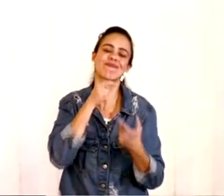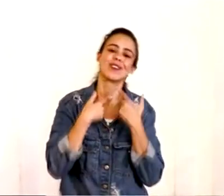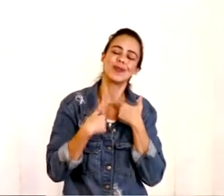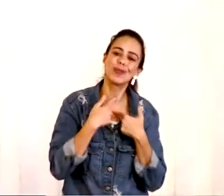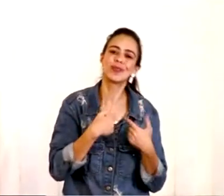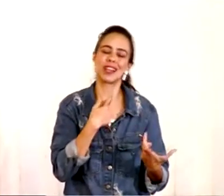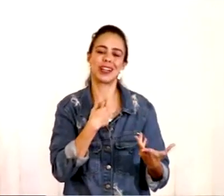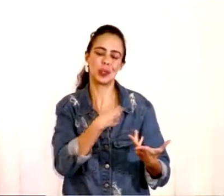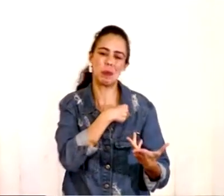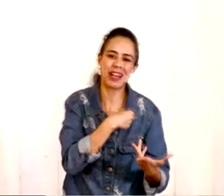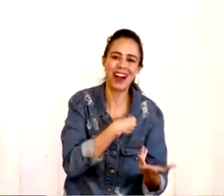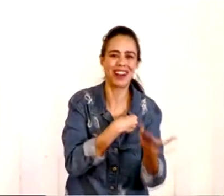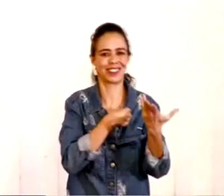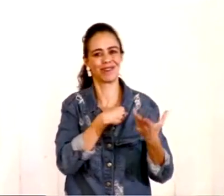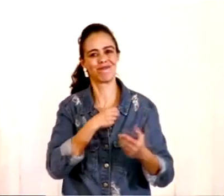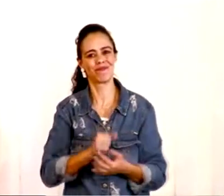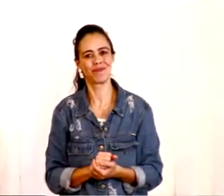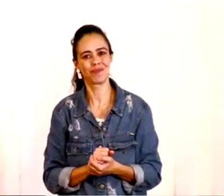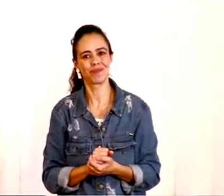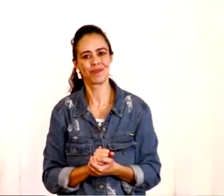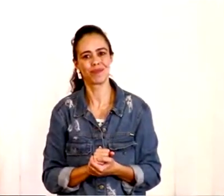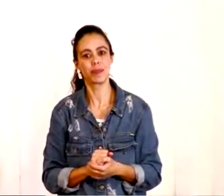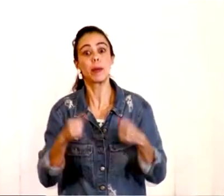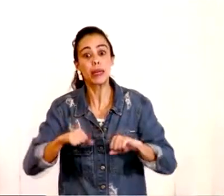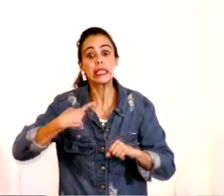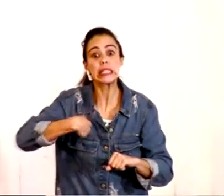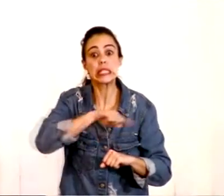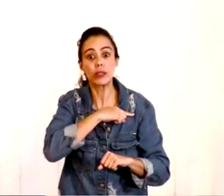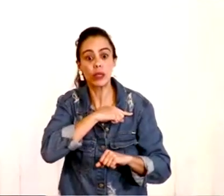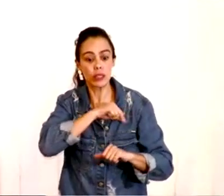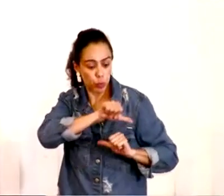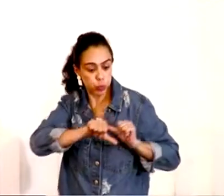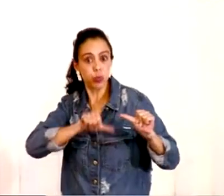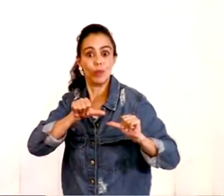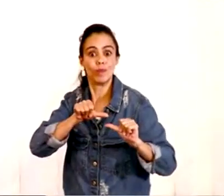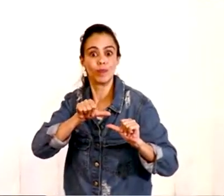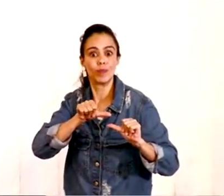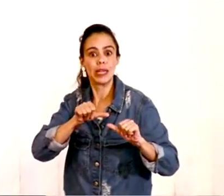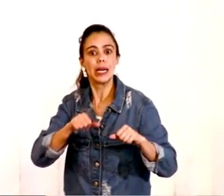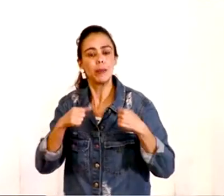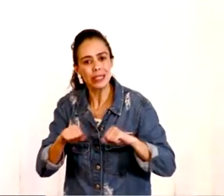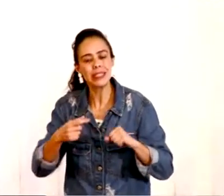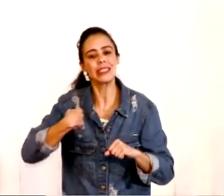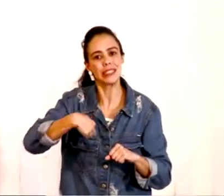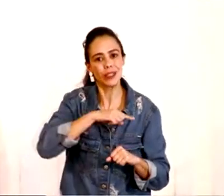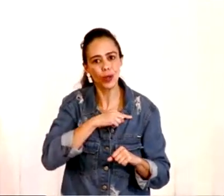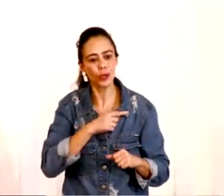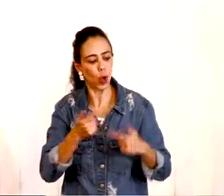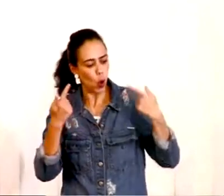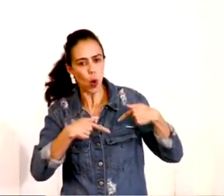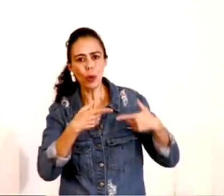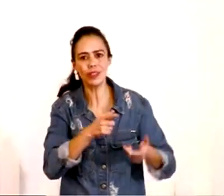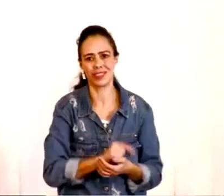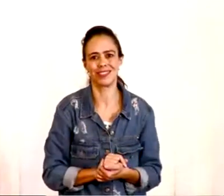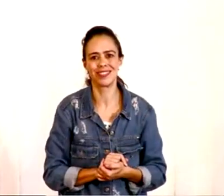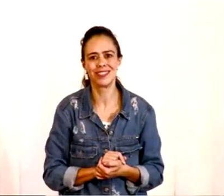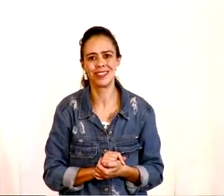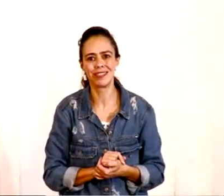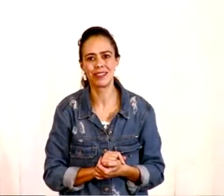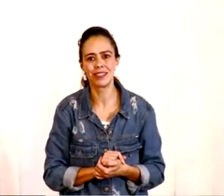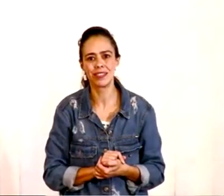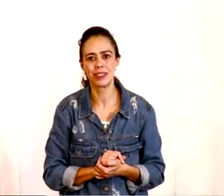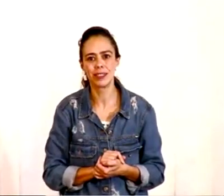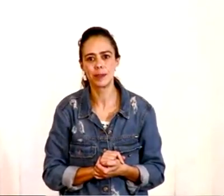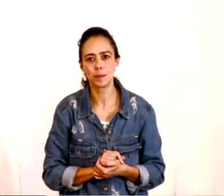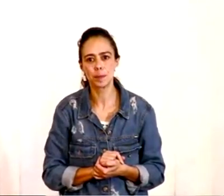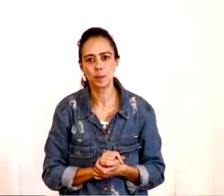suas vontades e os seus atos corroboram com aquilo que você